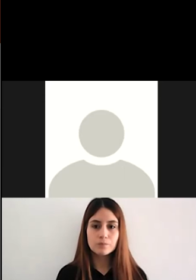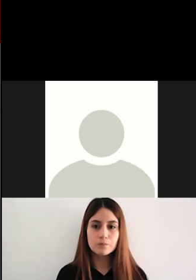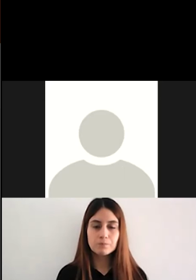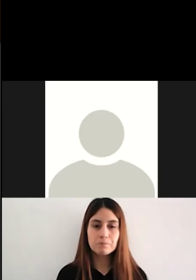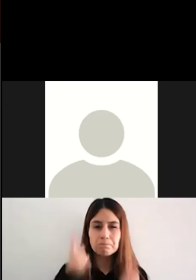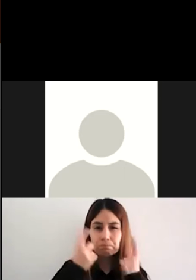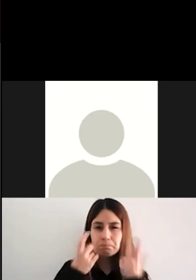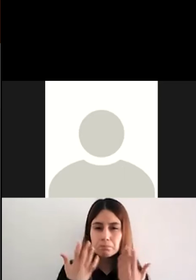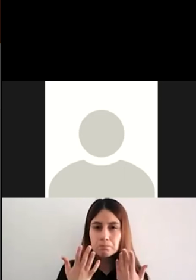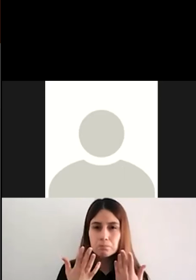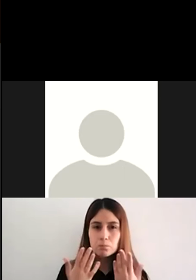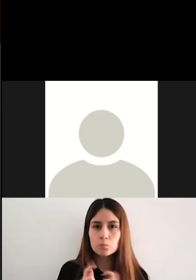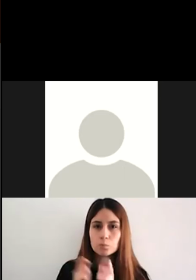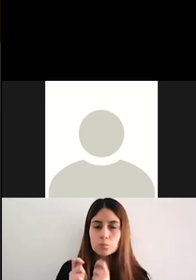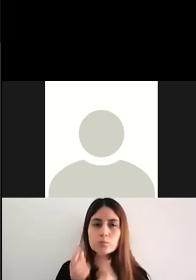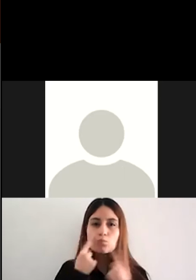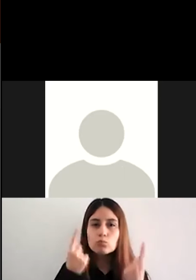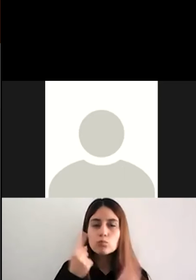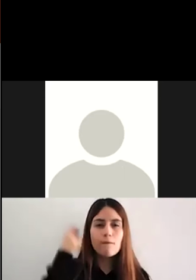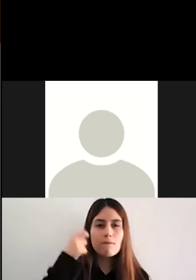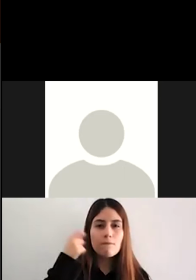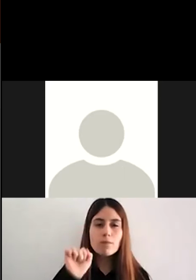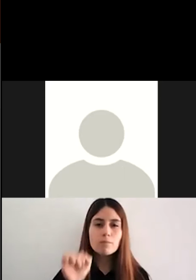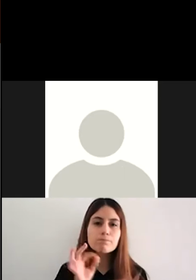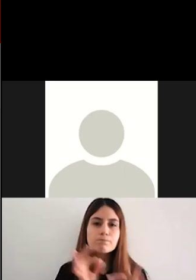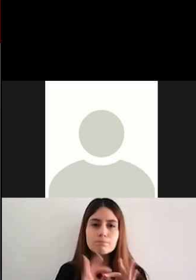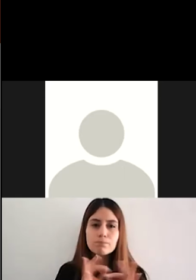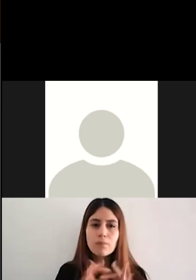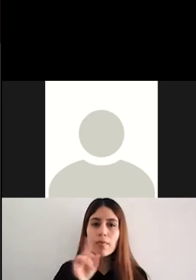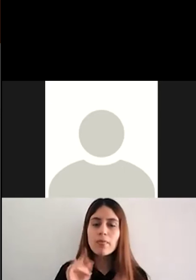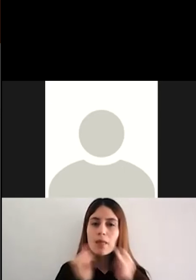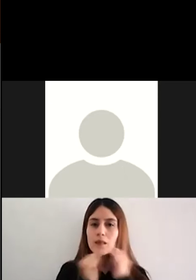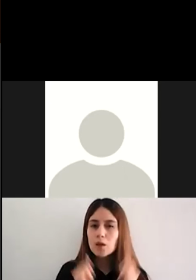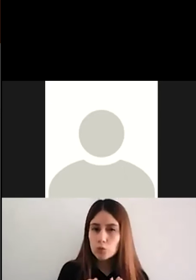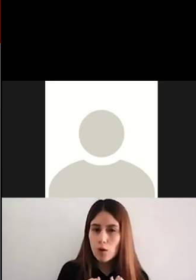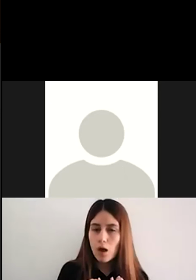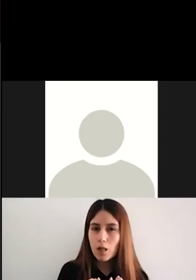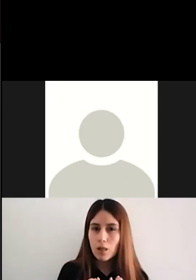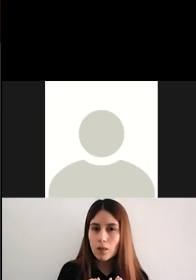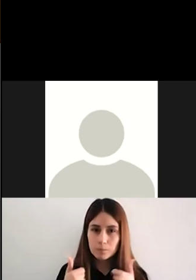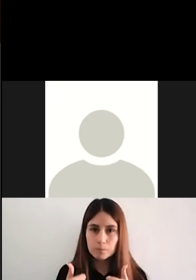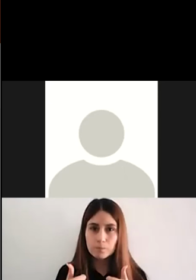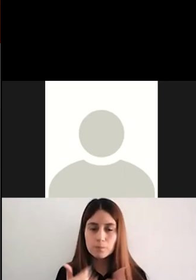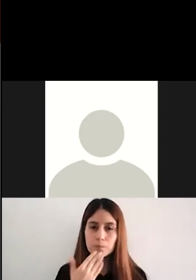Penso que agora será para passar o vídeo comemorativo do Dia Internacional. Correto.